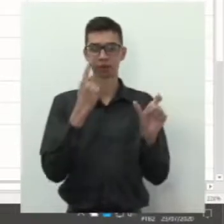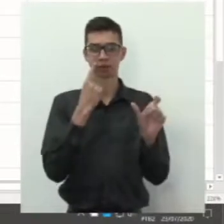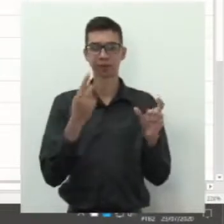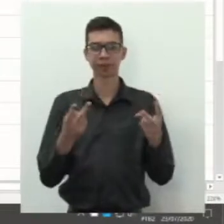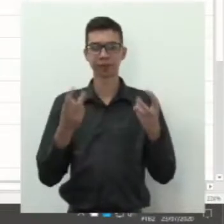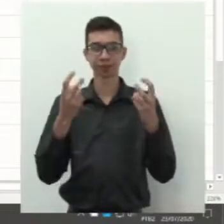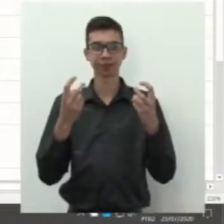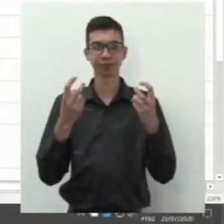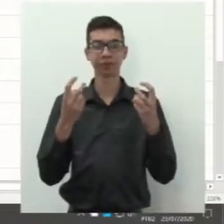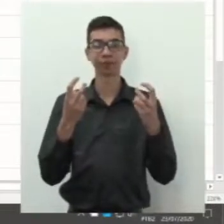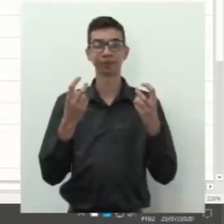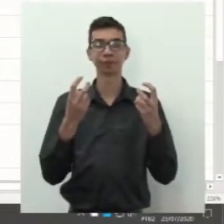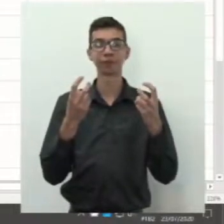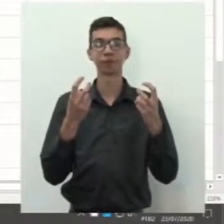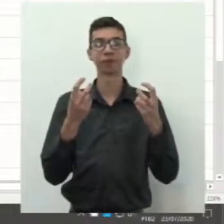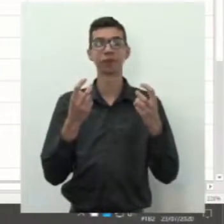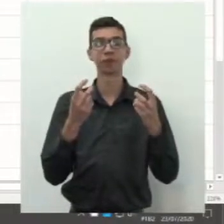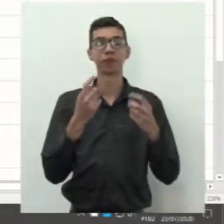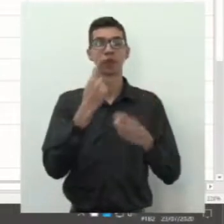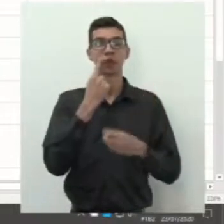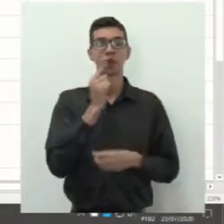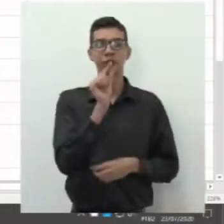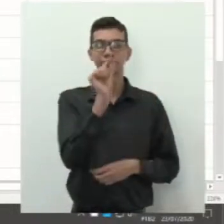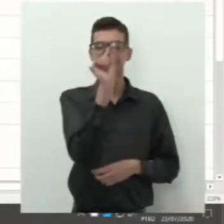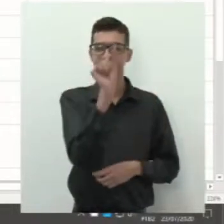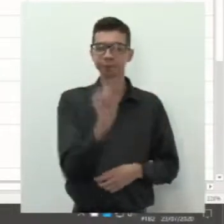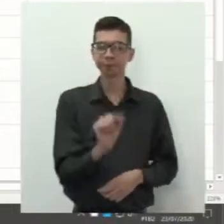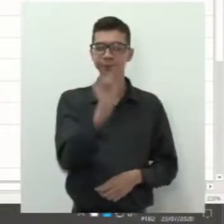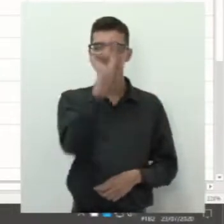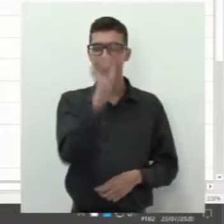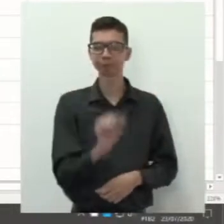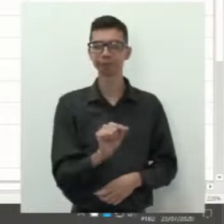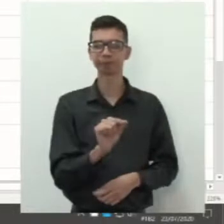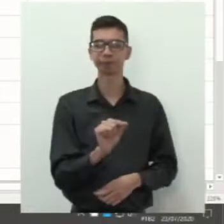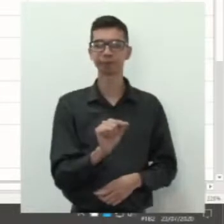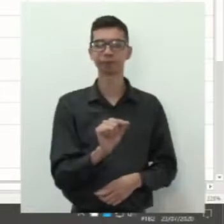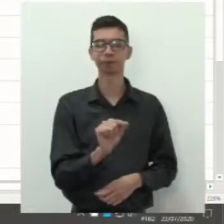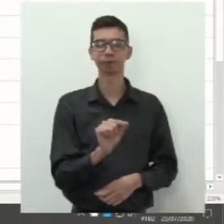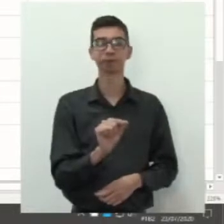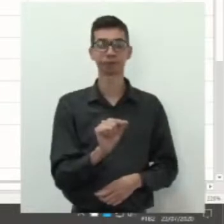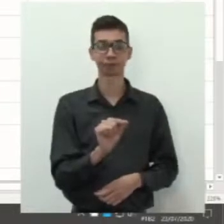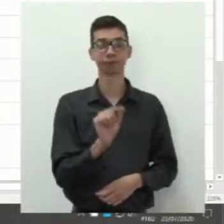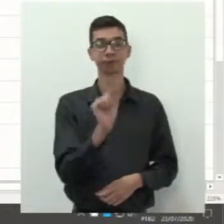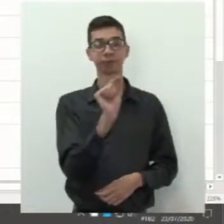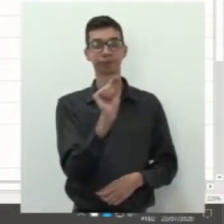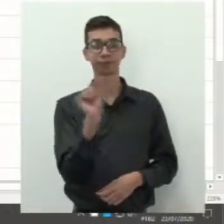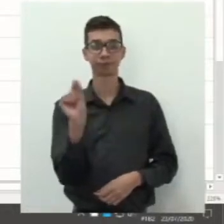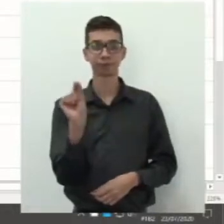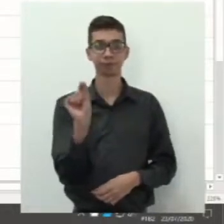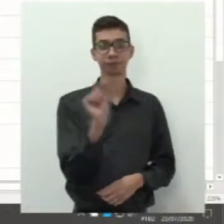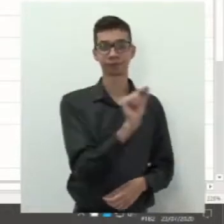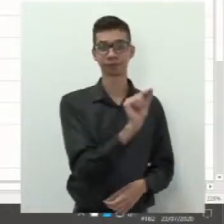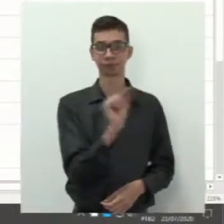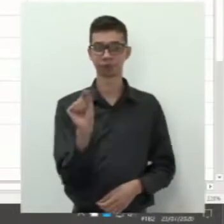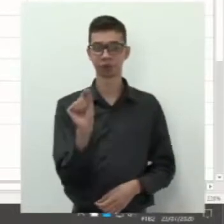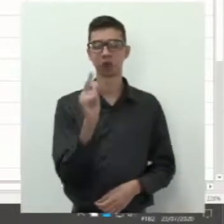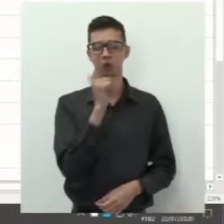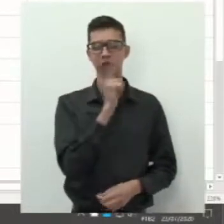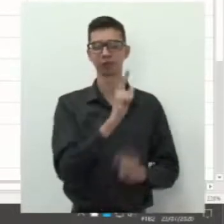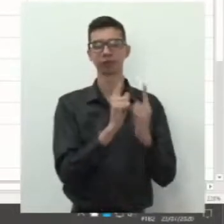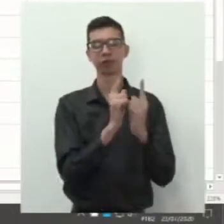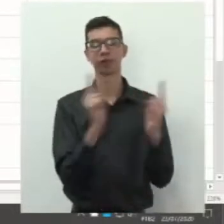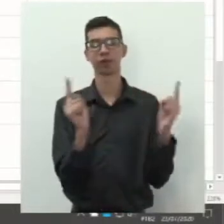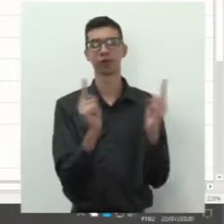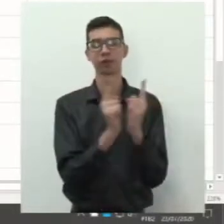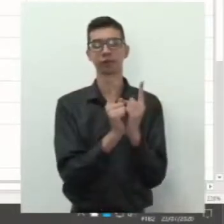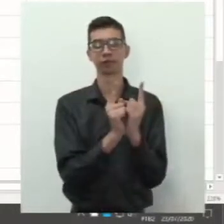com com setinhas opostas. Para onde eu arrastar a largura, né? Eu posso diminuir a largura, posso